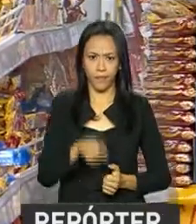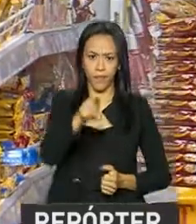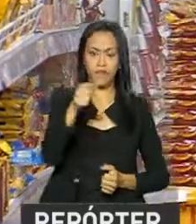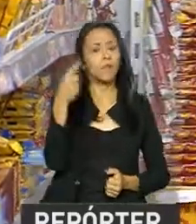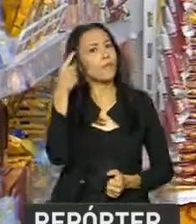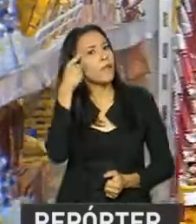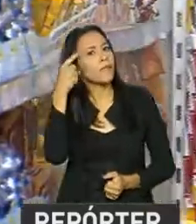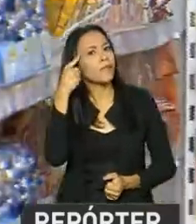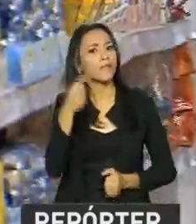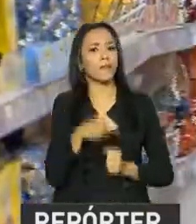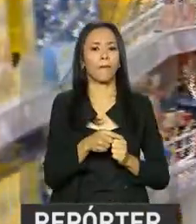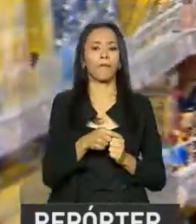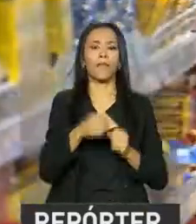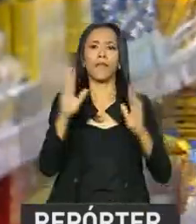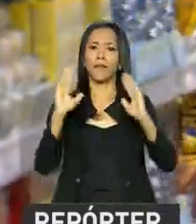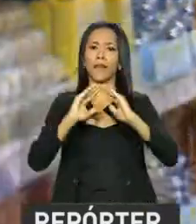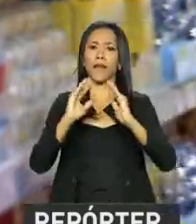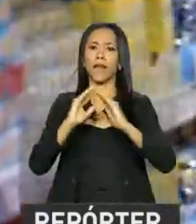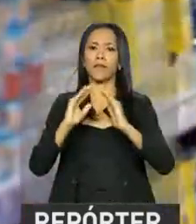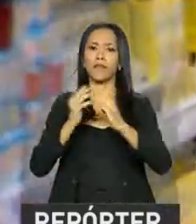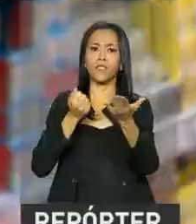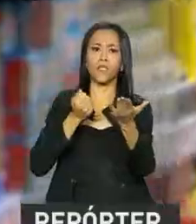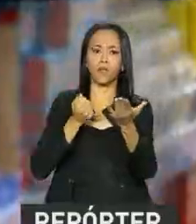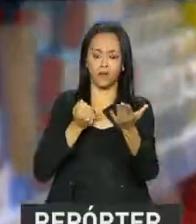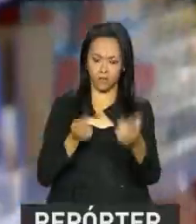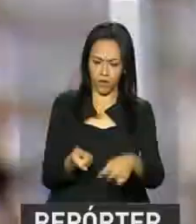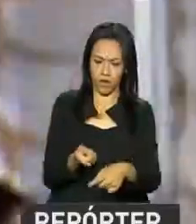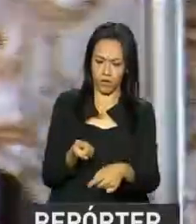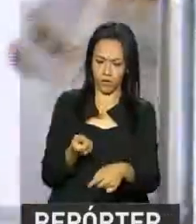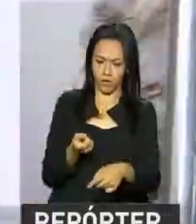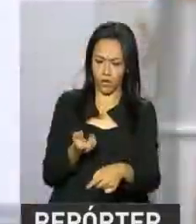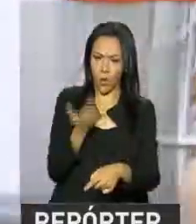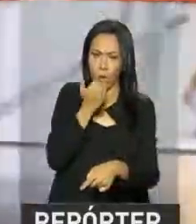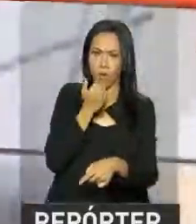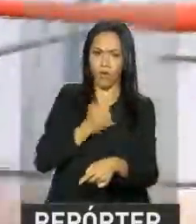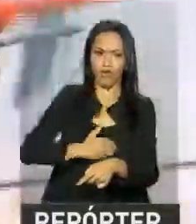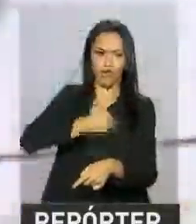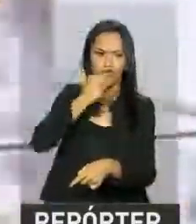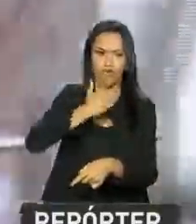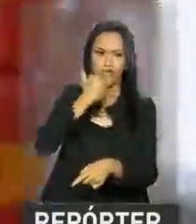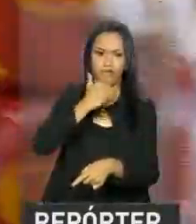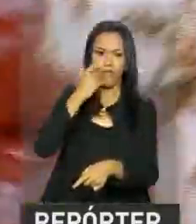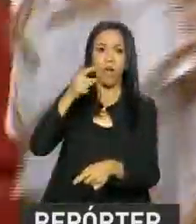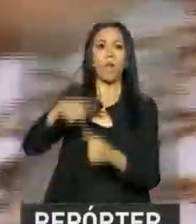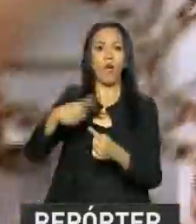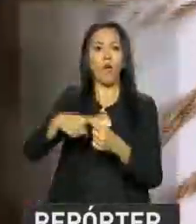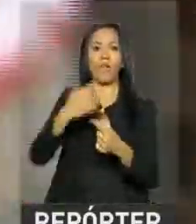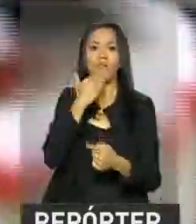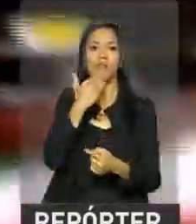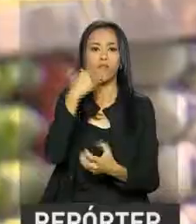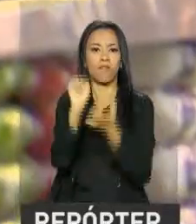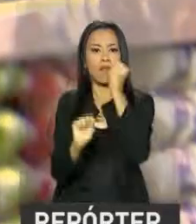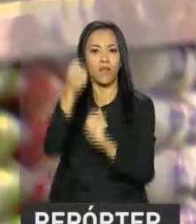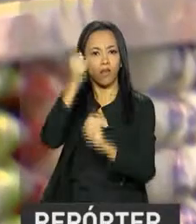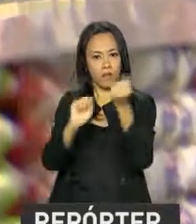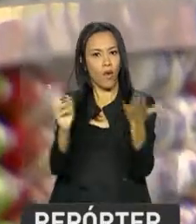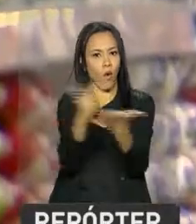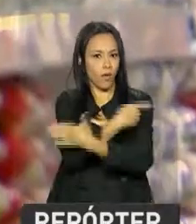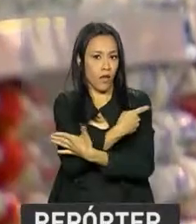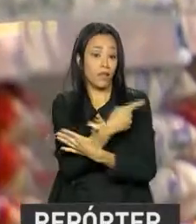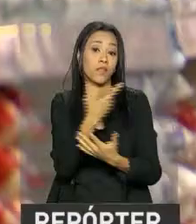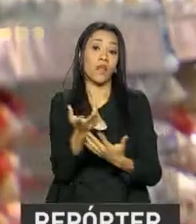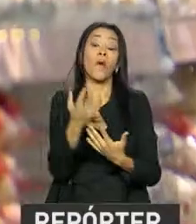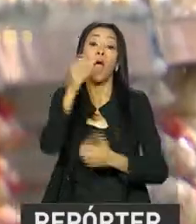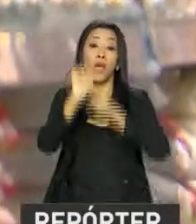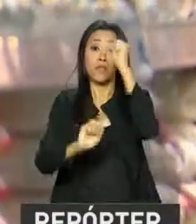Imagina ter na prateleira de casa um produto impróprio para o consumo. Pois é, falhas na fabricação podem ocorrer. As indústrias